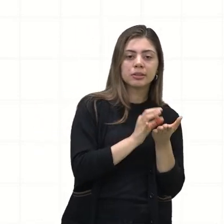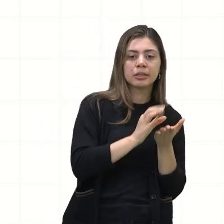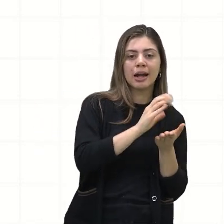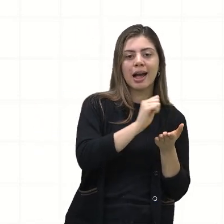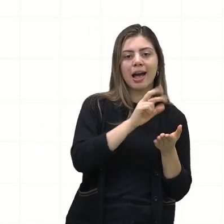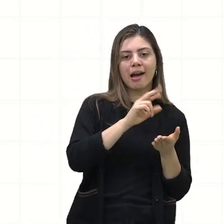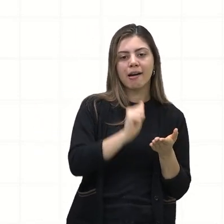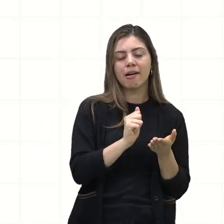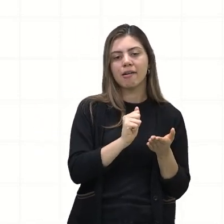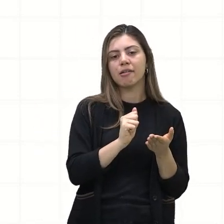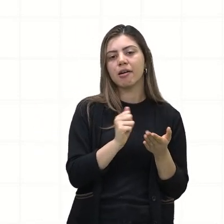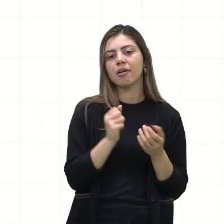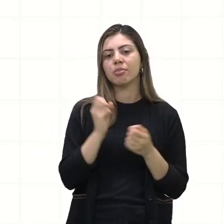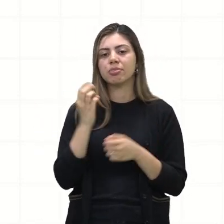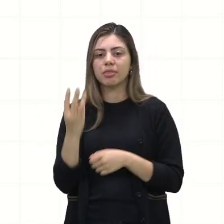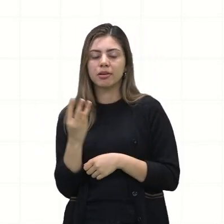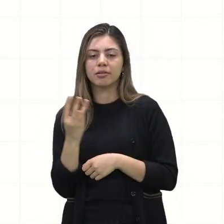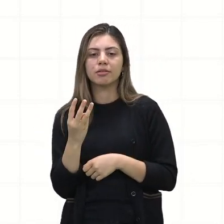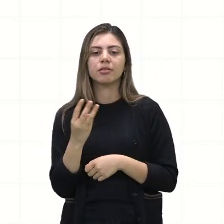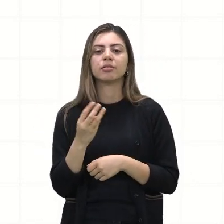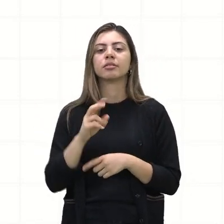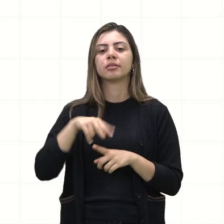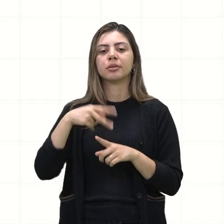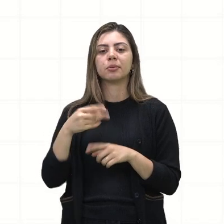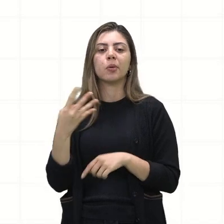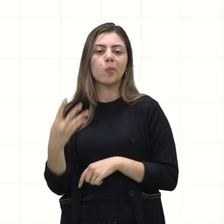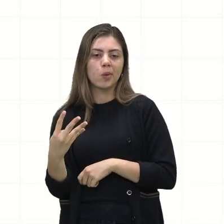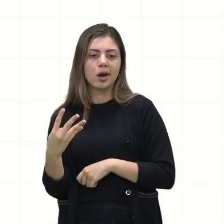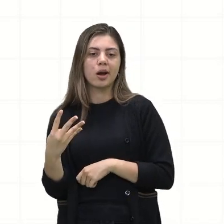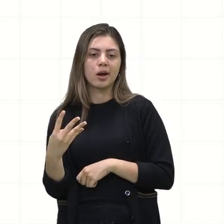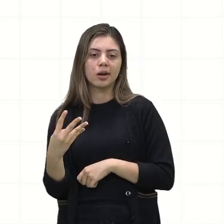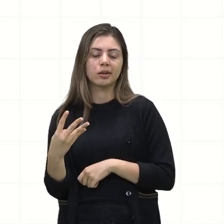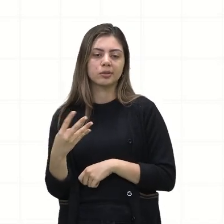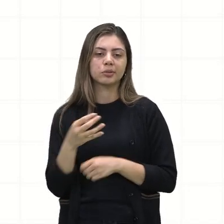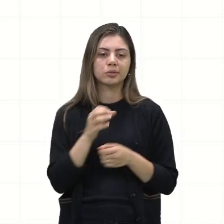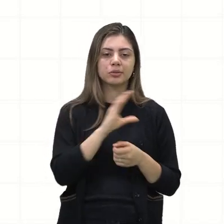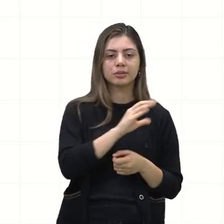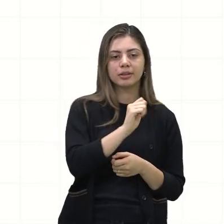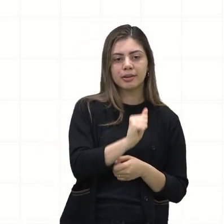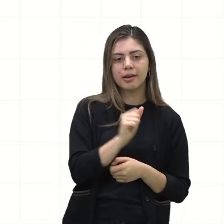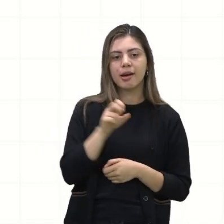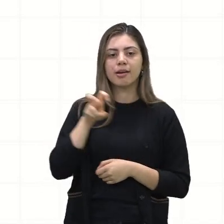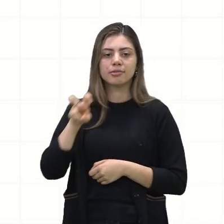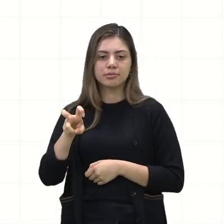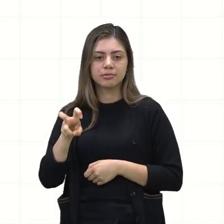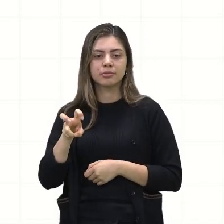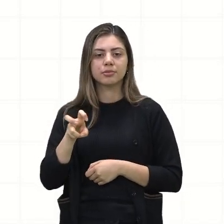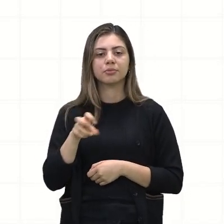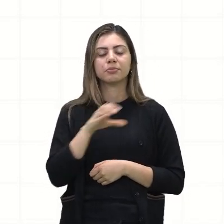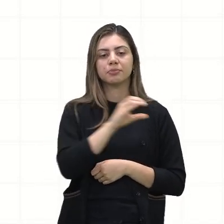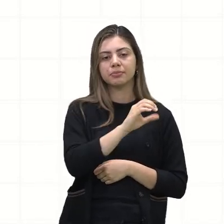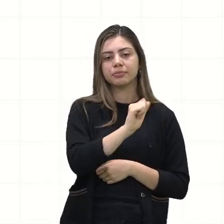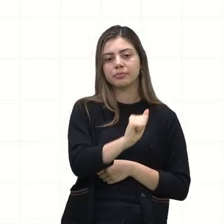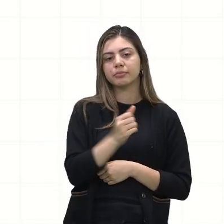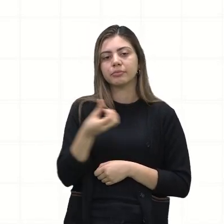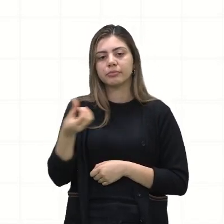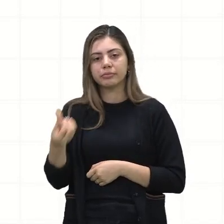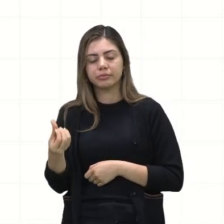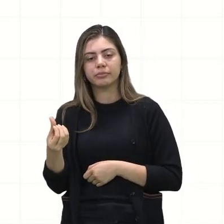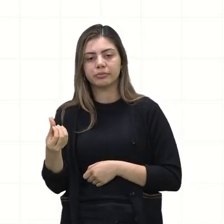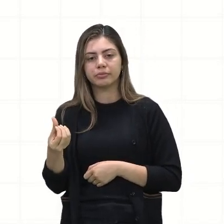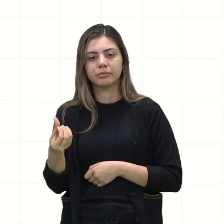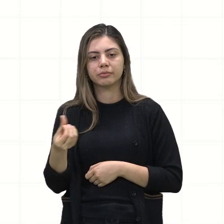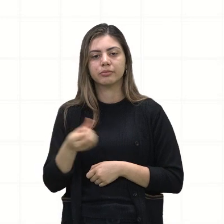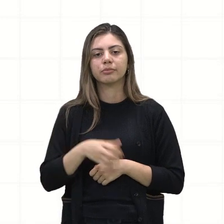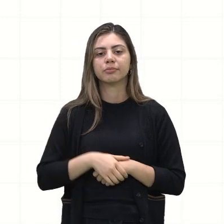3. Cara e a face 4. Cara e a face 5. Cara e a face